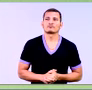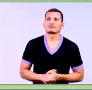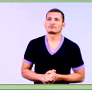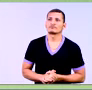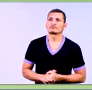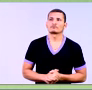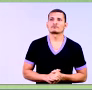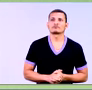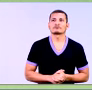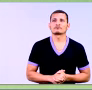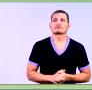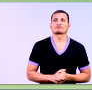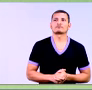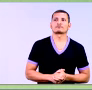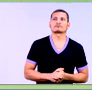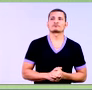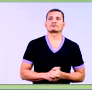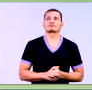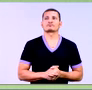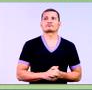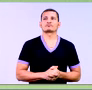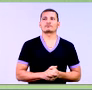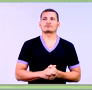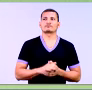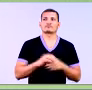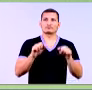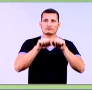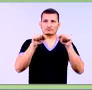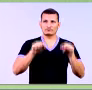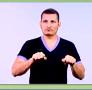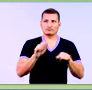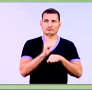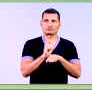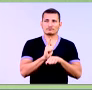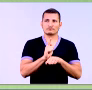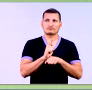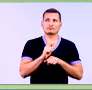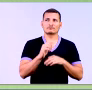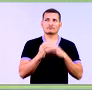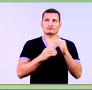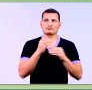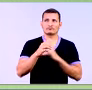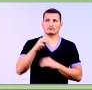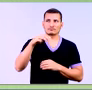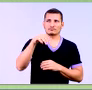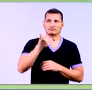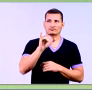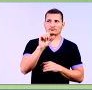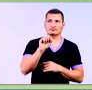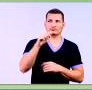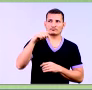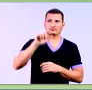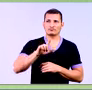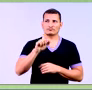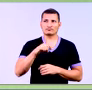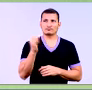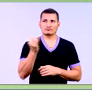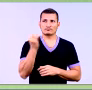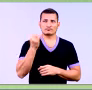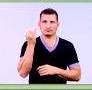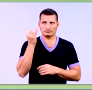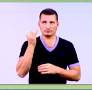Considerando especificamente o sistema agenciador de banco de dados MySQL, é muito importante considerar que